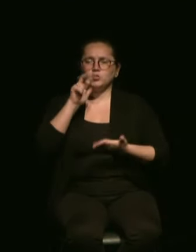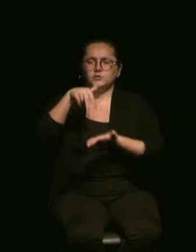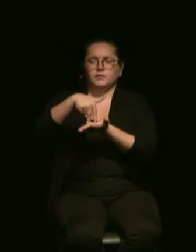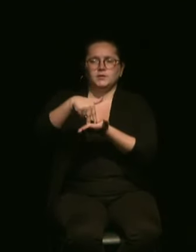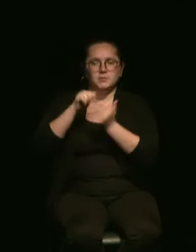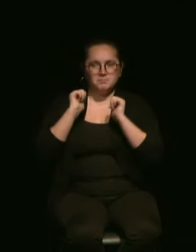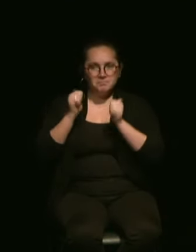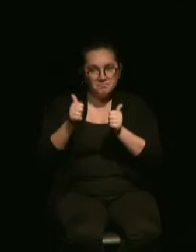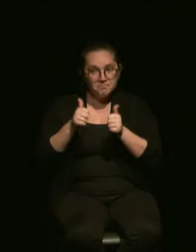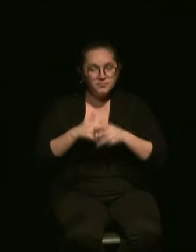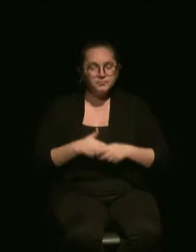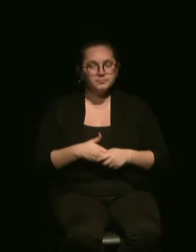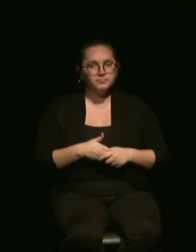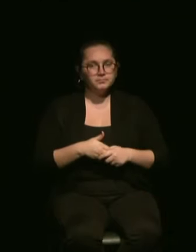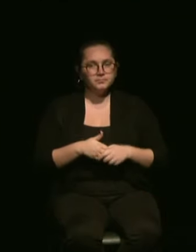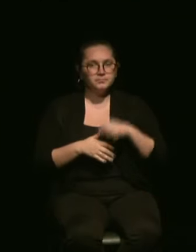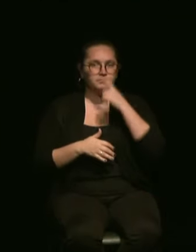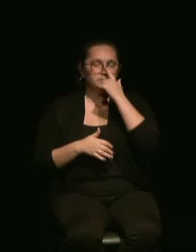bom.